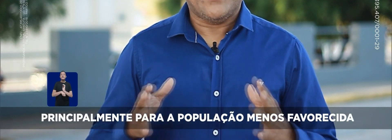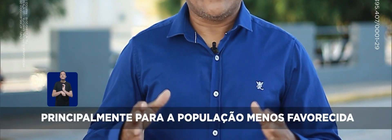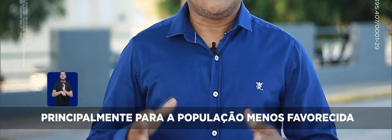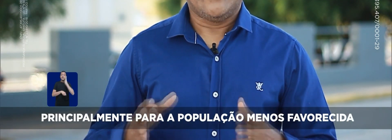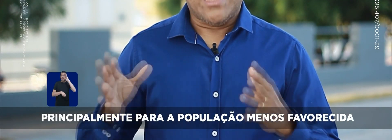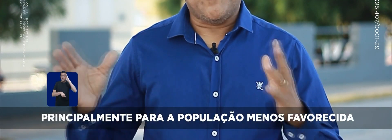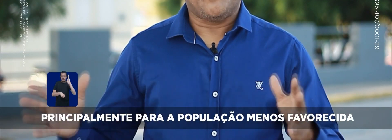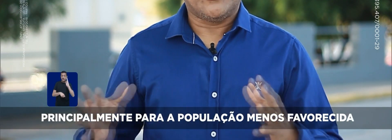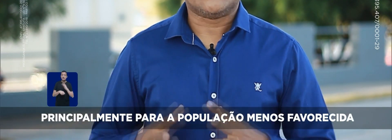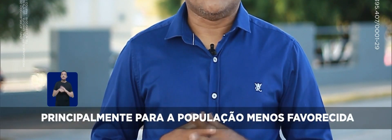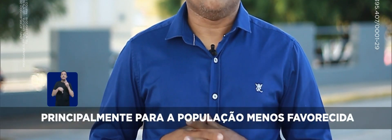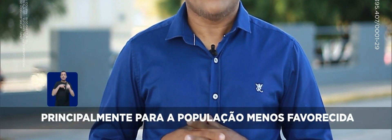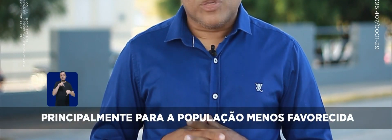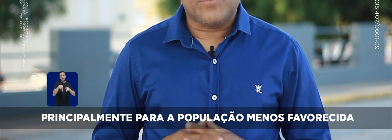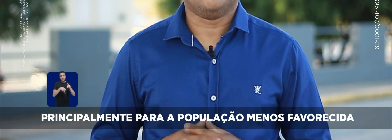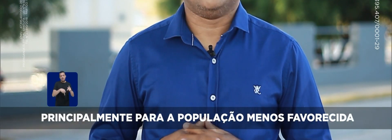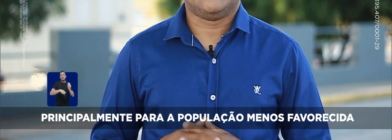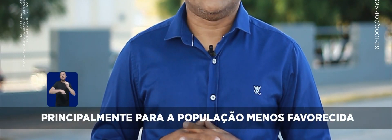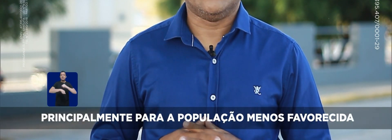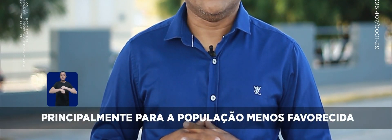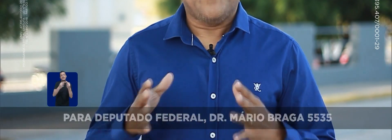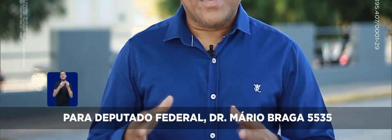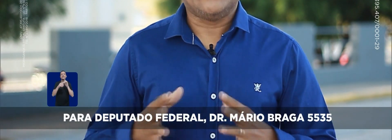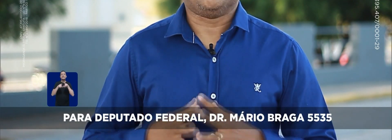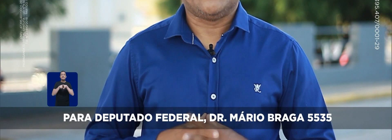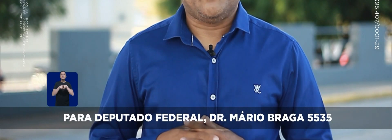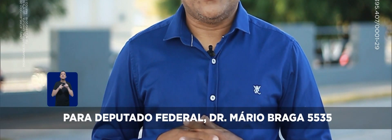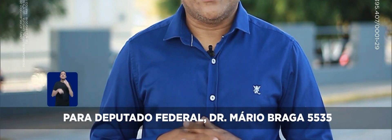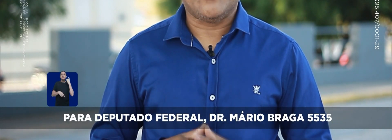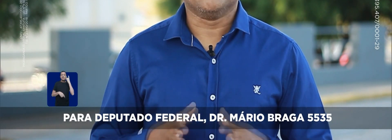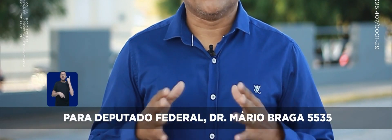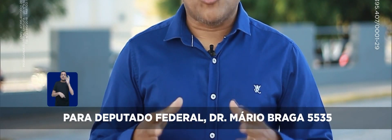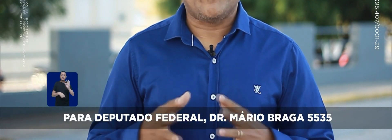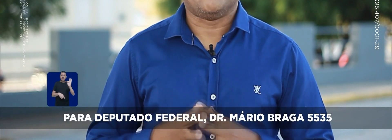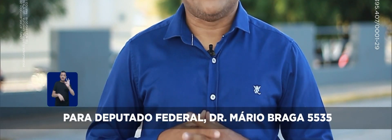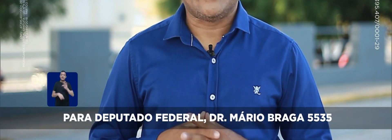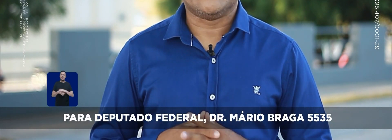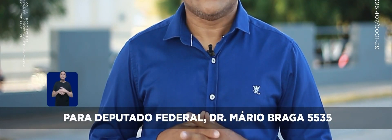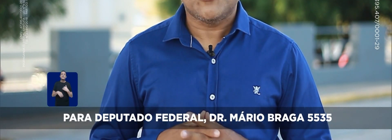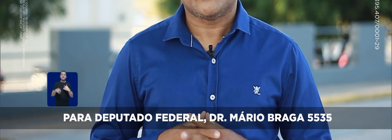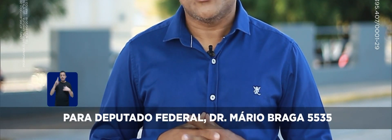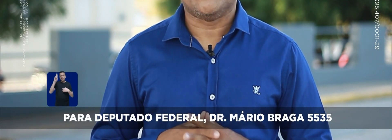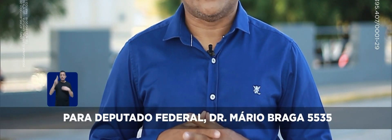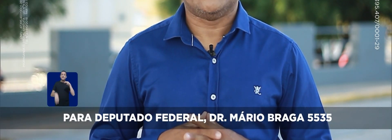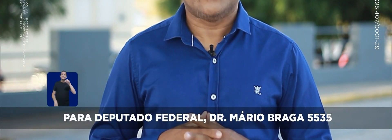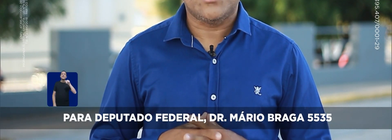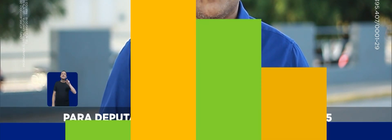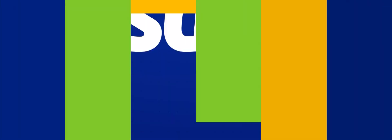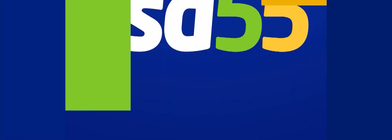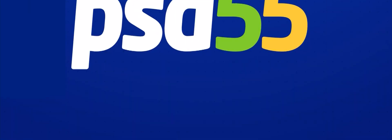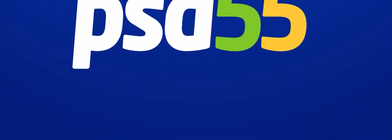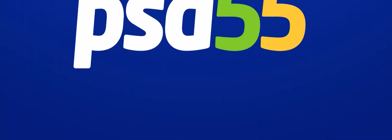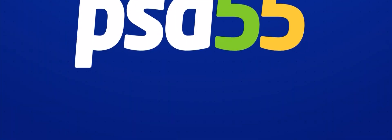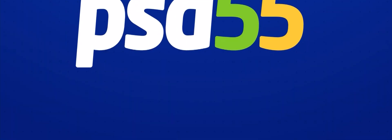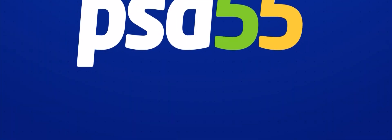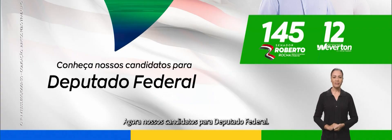principalmente para a população menos favorecida. Para deputado federal, Dr. Mário Braga,